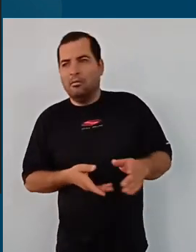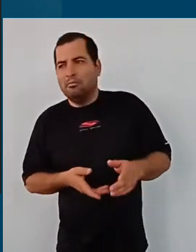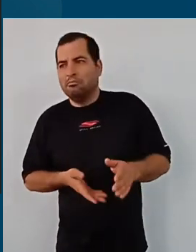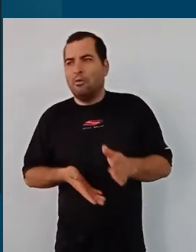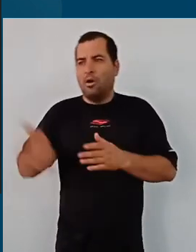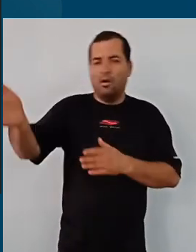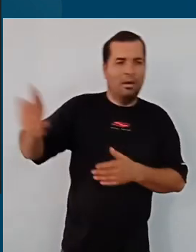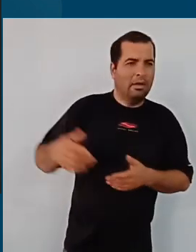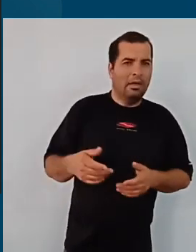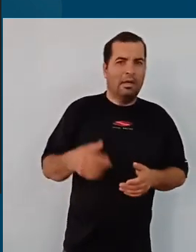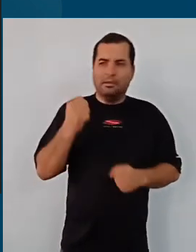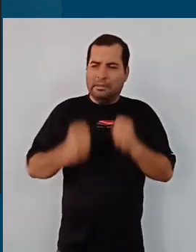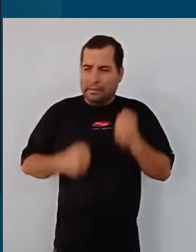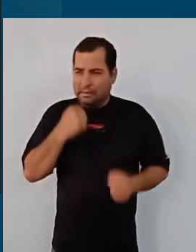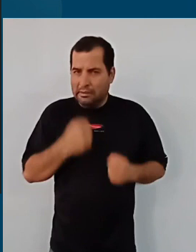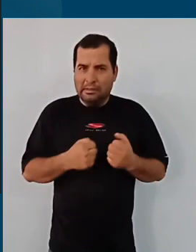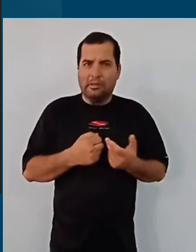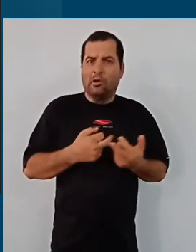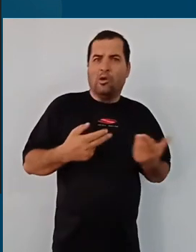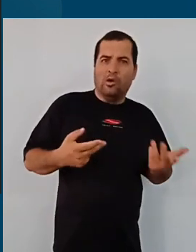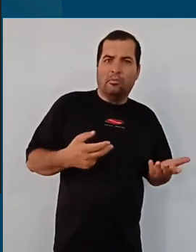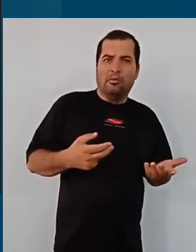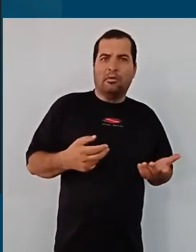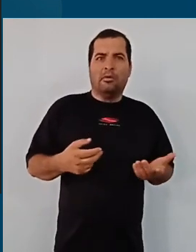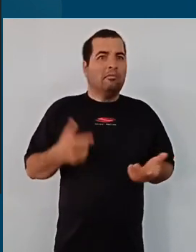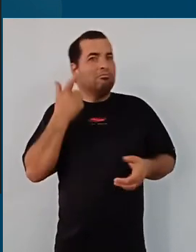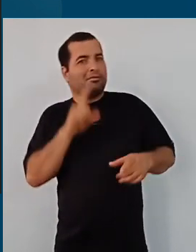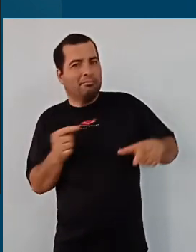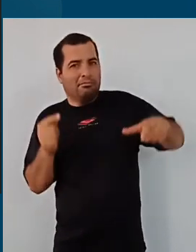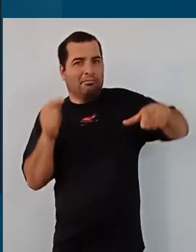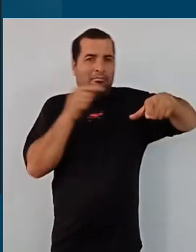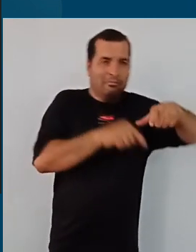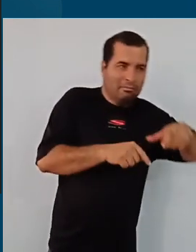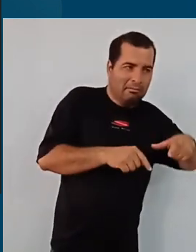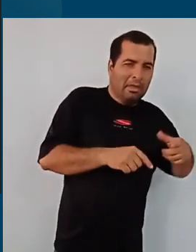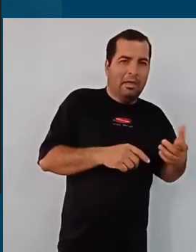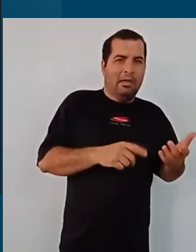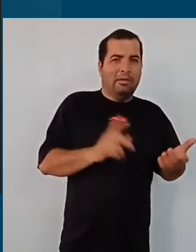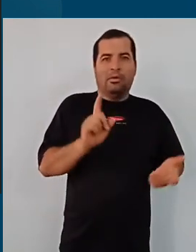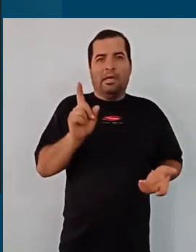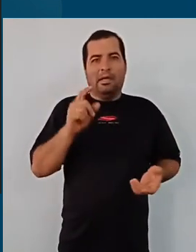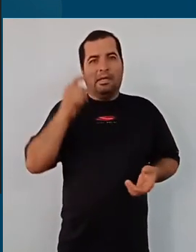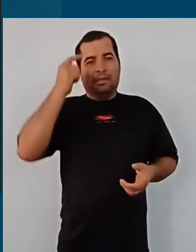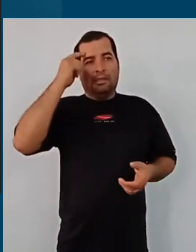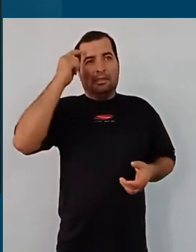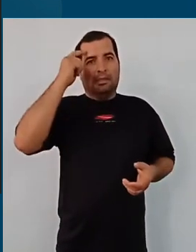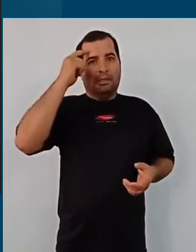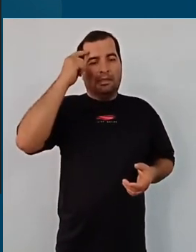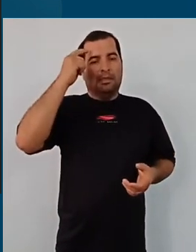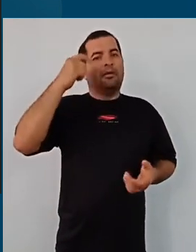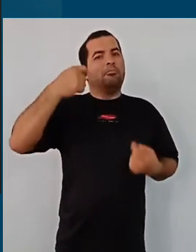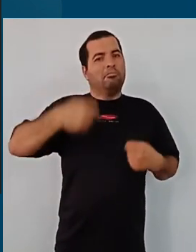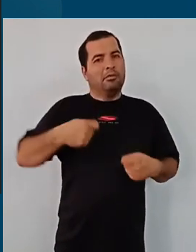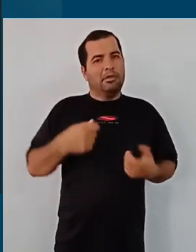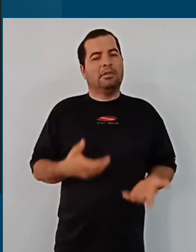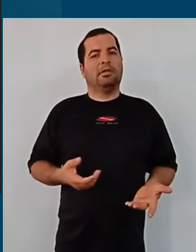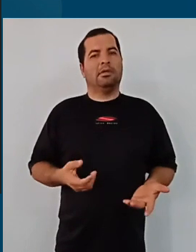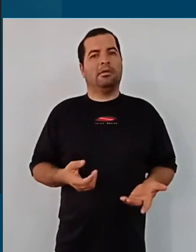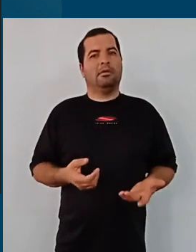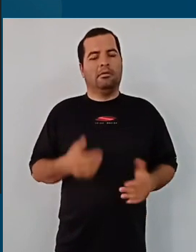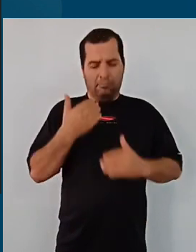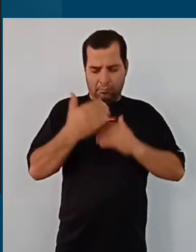a bola lá na frente e efetivar uma boa jogada, exige uma competência, porque